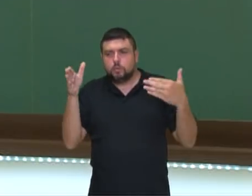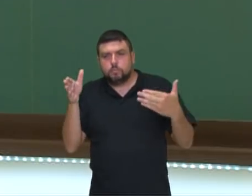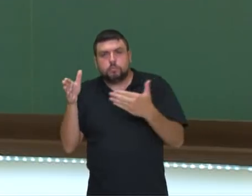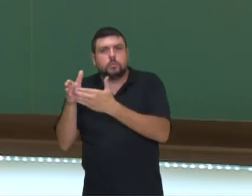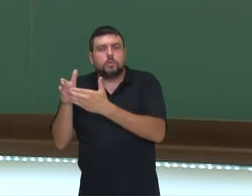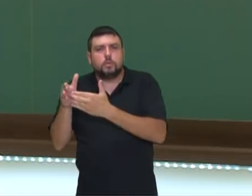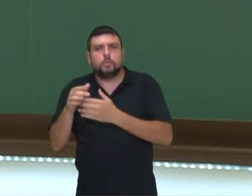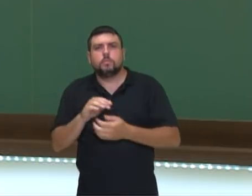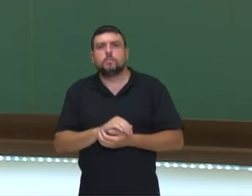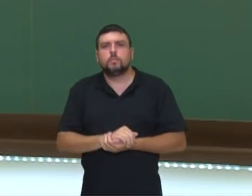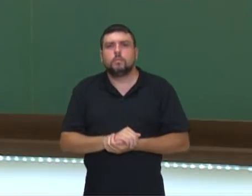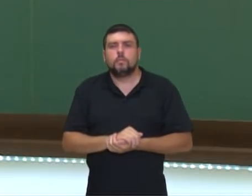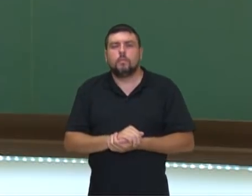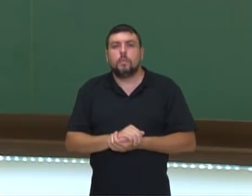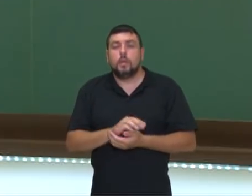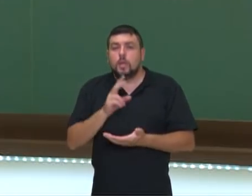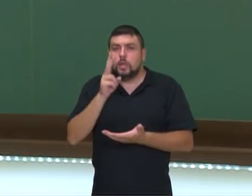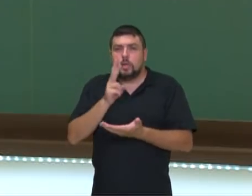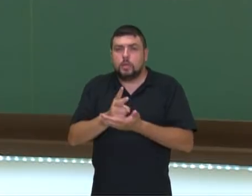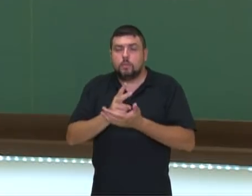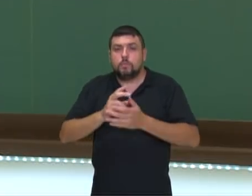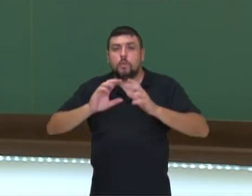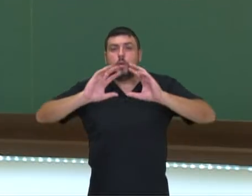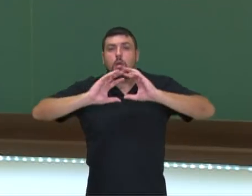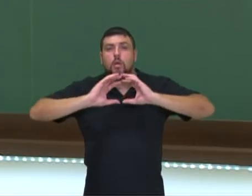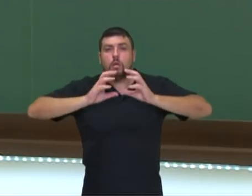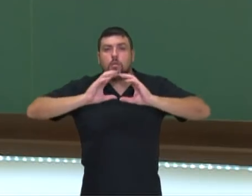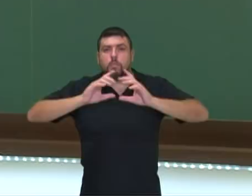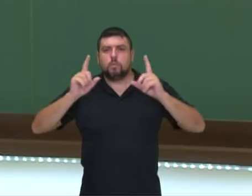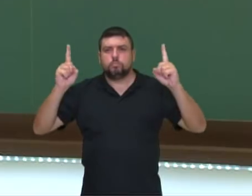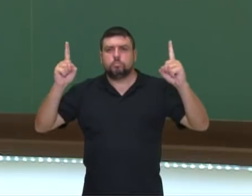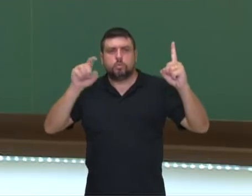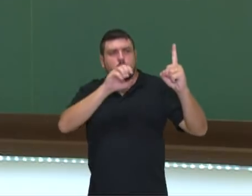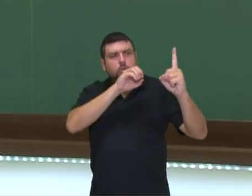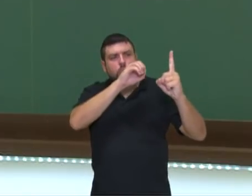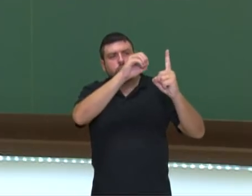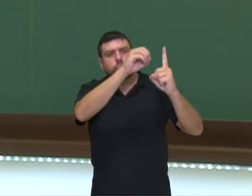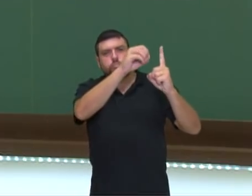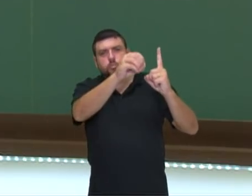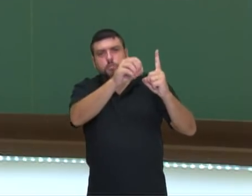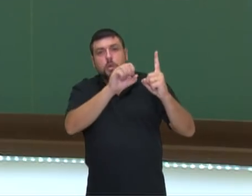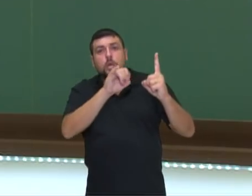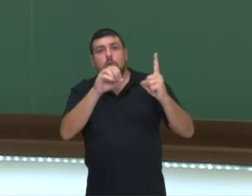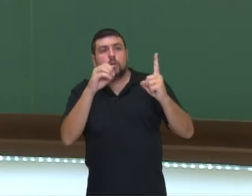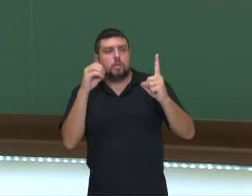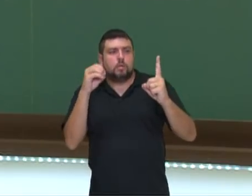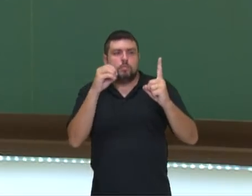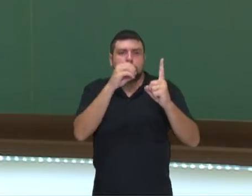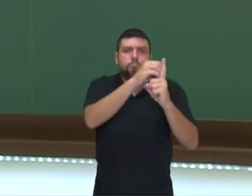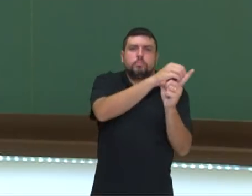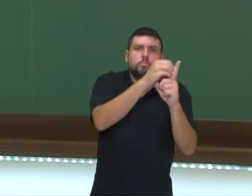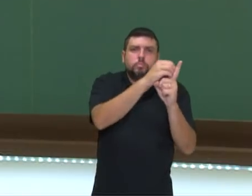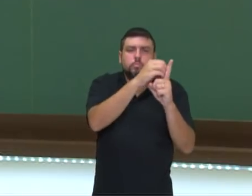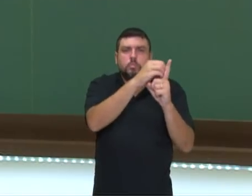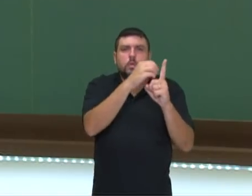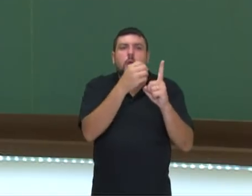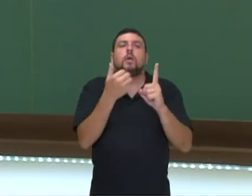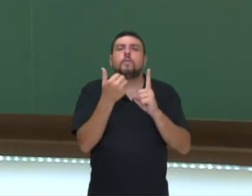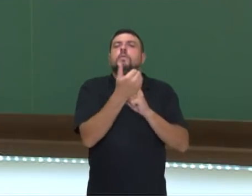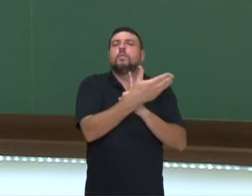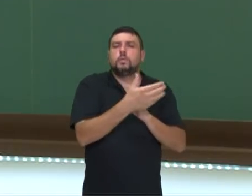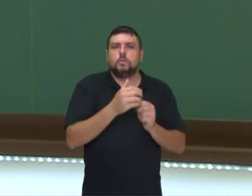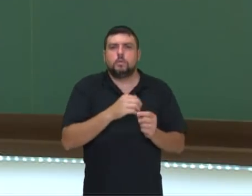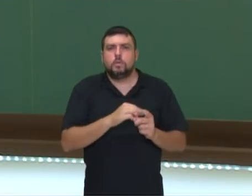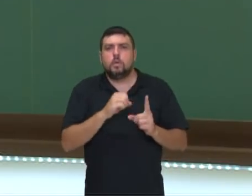a bola ela sempre deve passar entre esses espaços que tem essas antenas. Se bater na antena, é considerado fora, não vale. Se passar